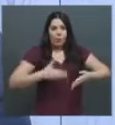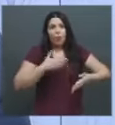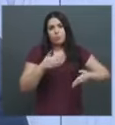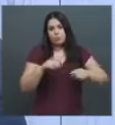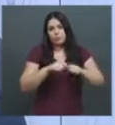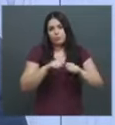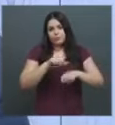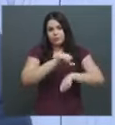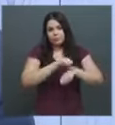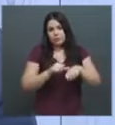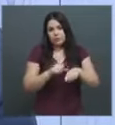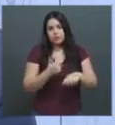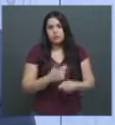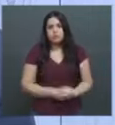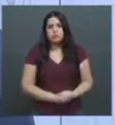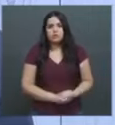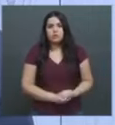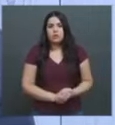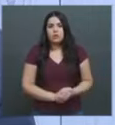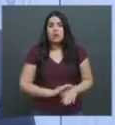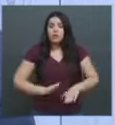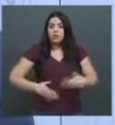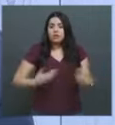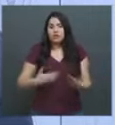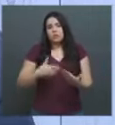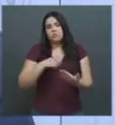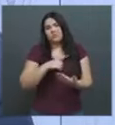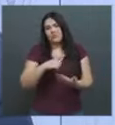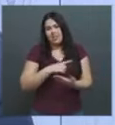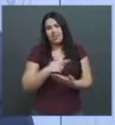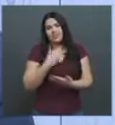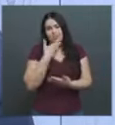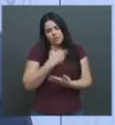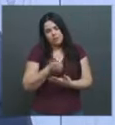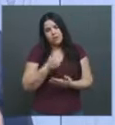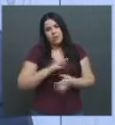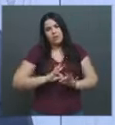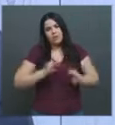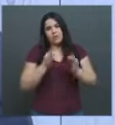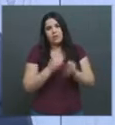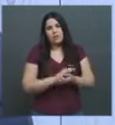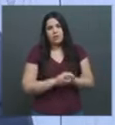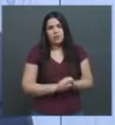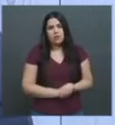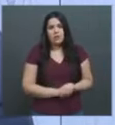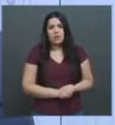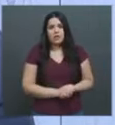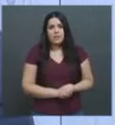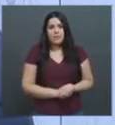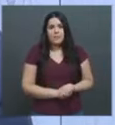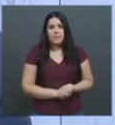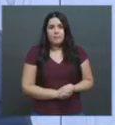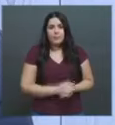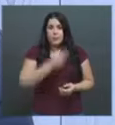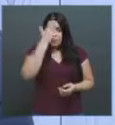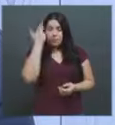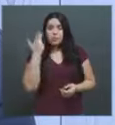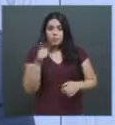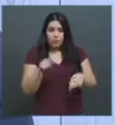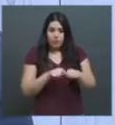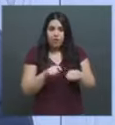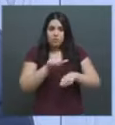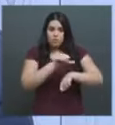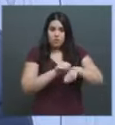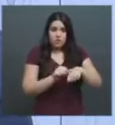Laparoscópica, videolaparoscópica. Então, hoje já tem um refinamento da técnica. Os pacientes hoje operam de câncer de próstata e não ficam mais